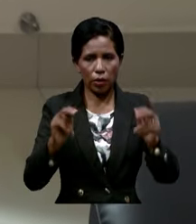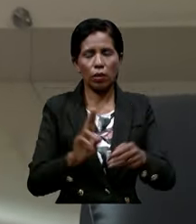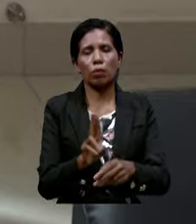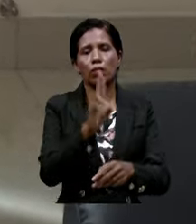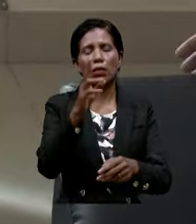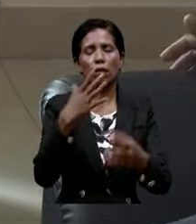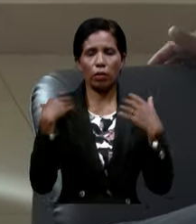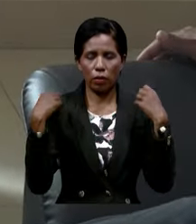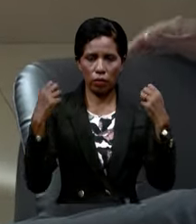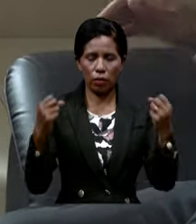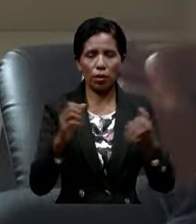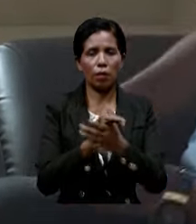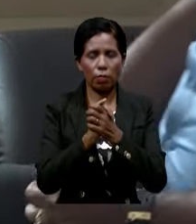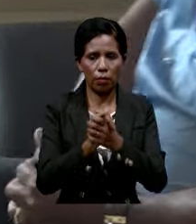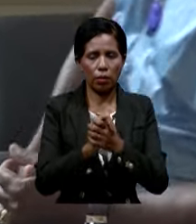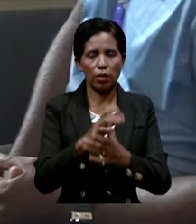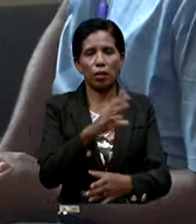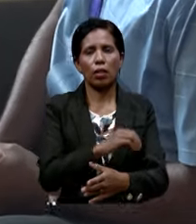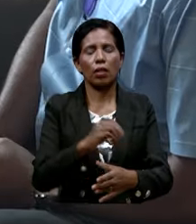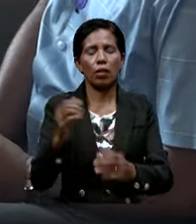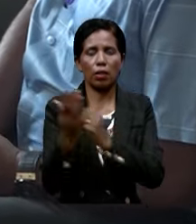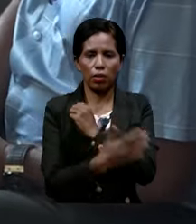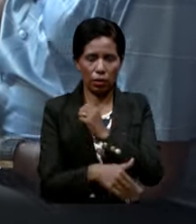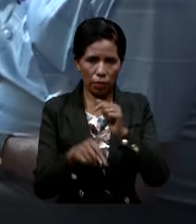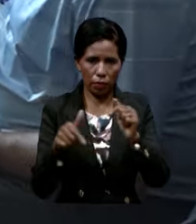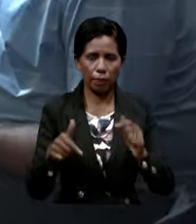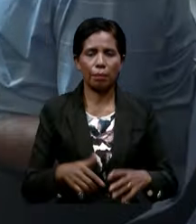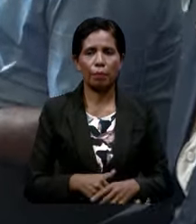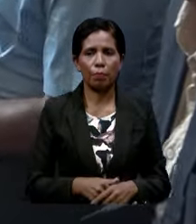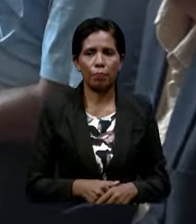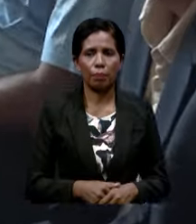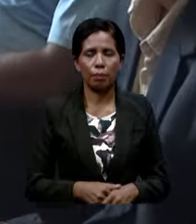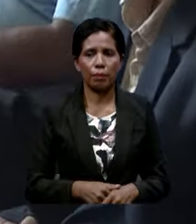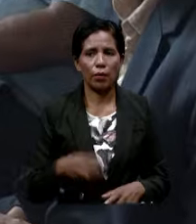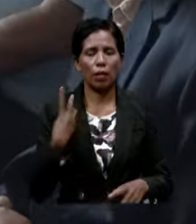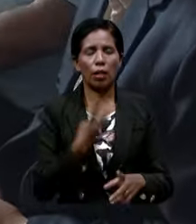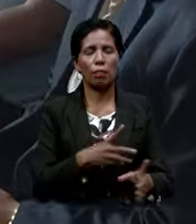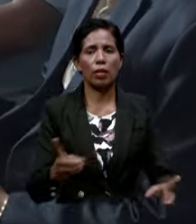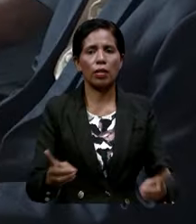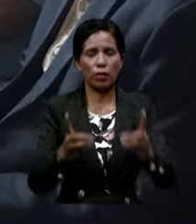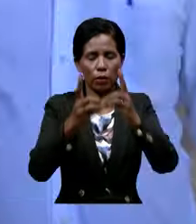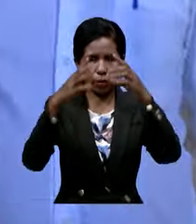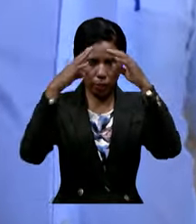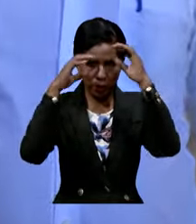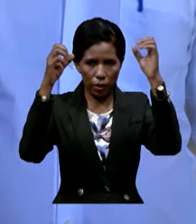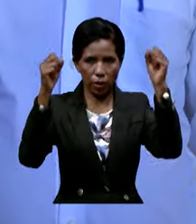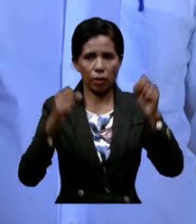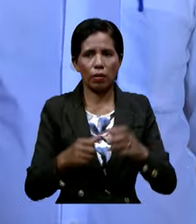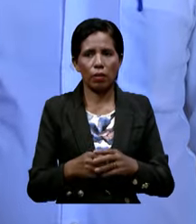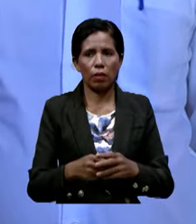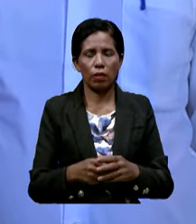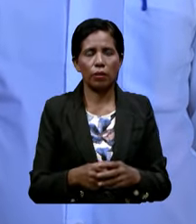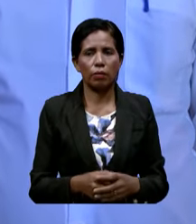lebih forte, onde a meta é lutar estabilidade e a nação né. A mim é sobre o presidente, a